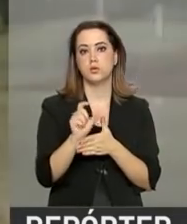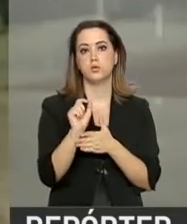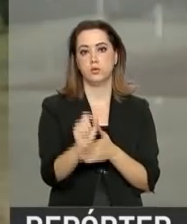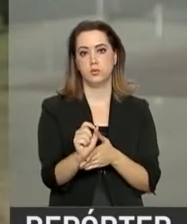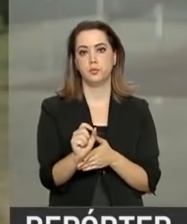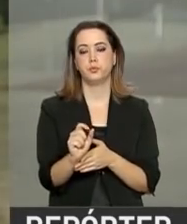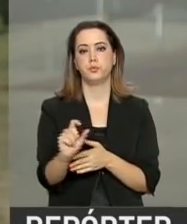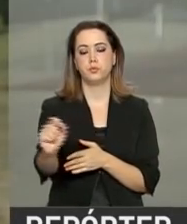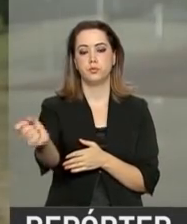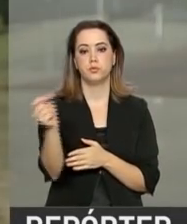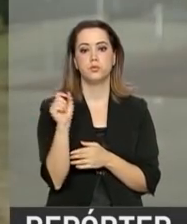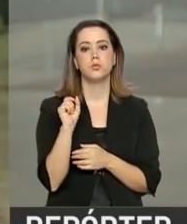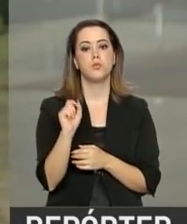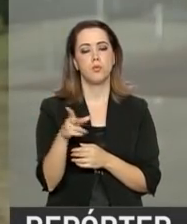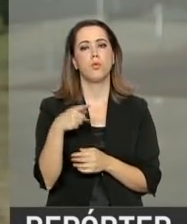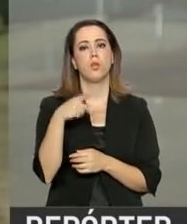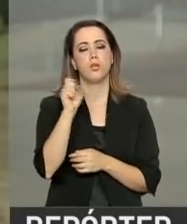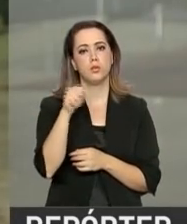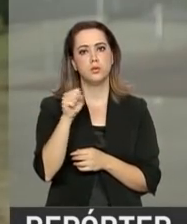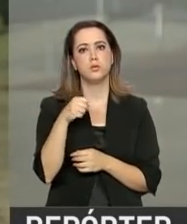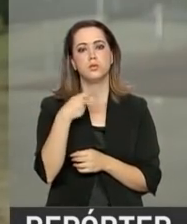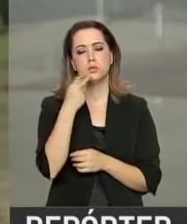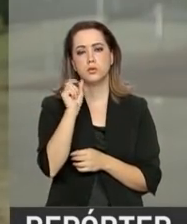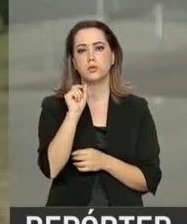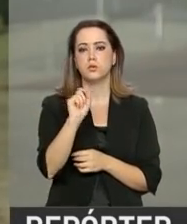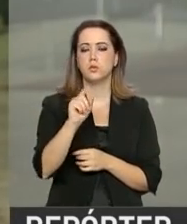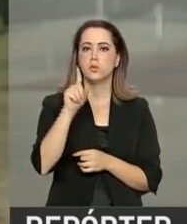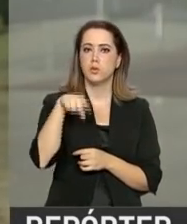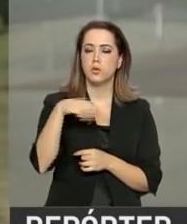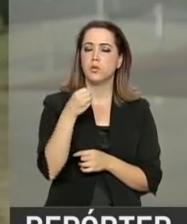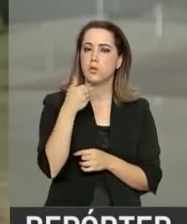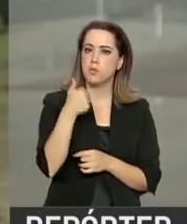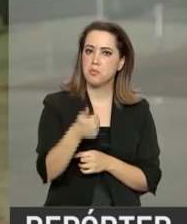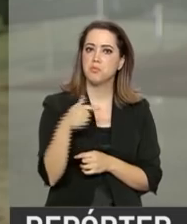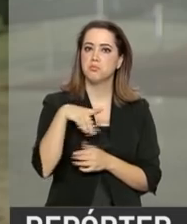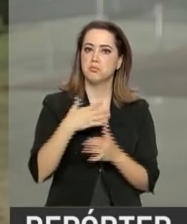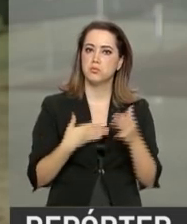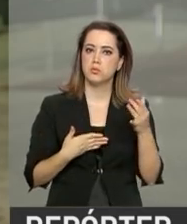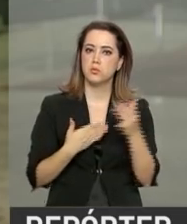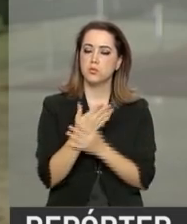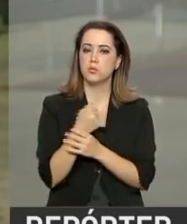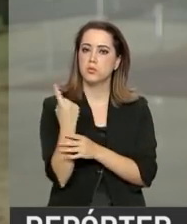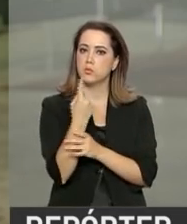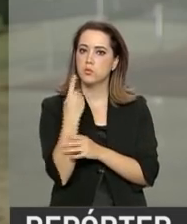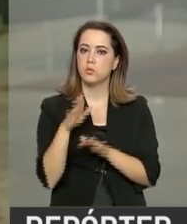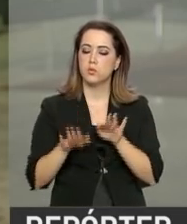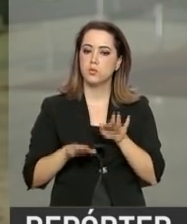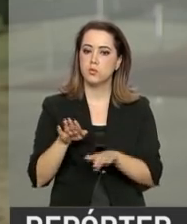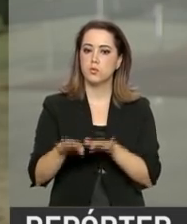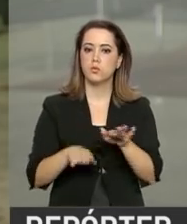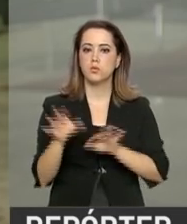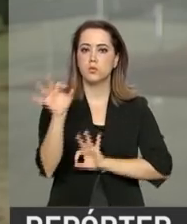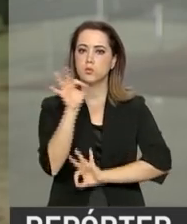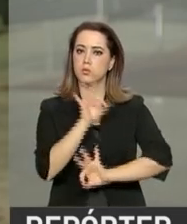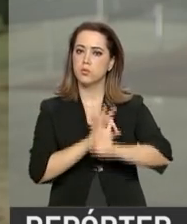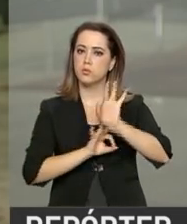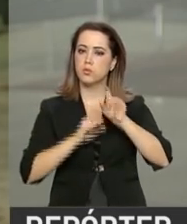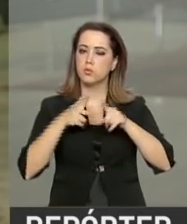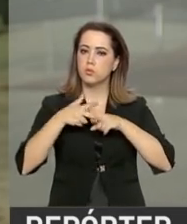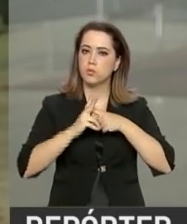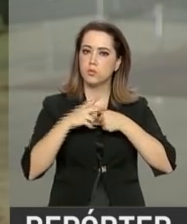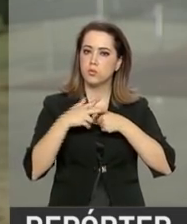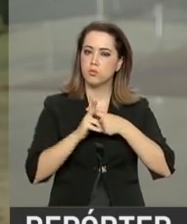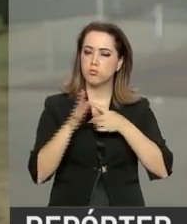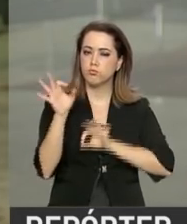mesmo ele avaliou como positiva a aprovação e diz que esse é o primeiro passo pro ajuste da